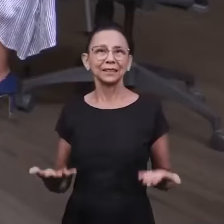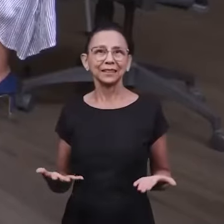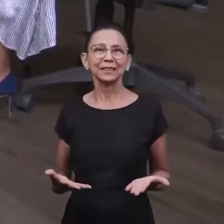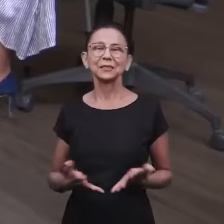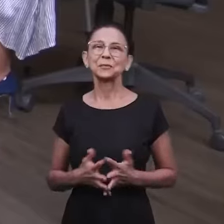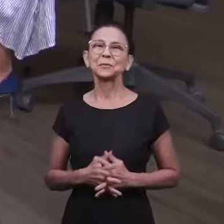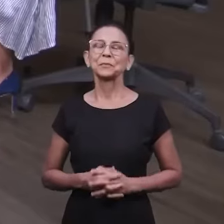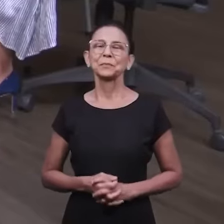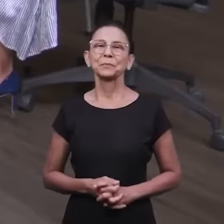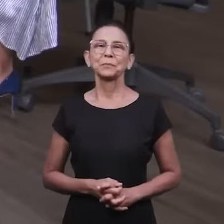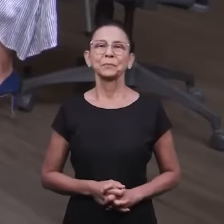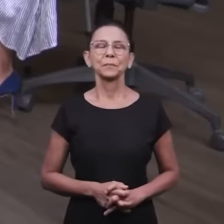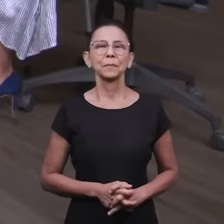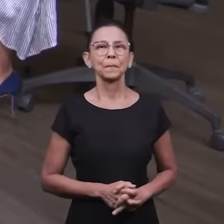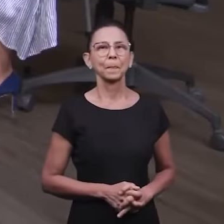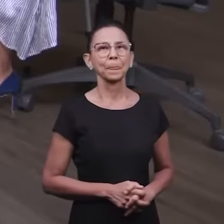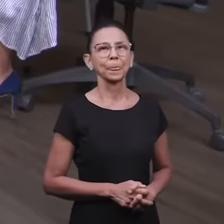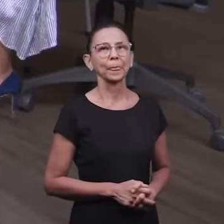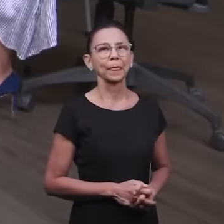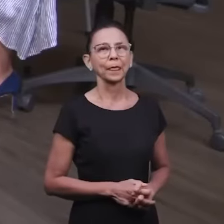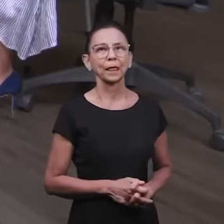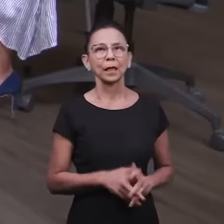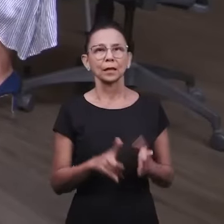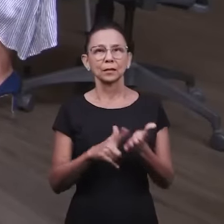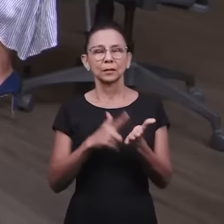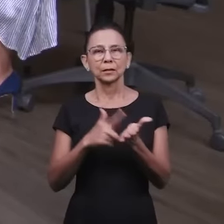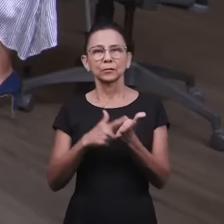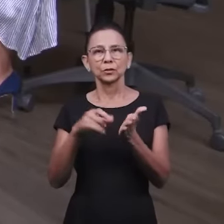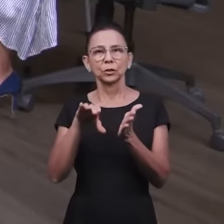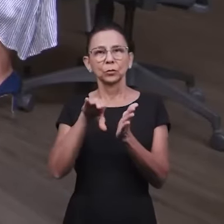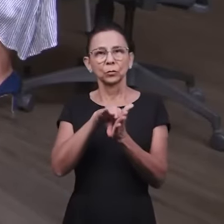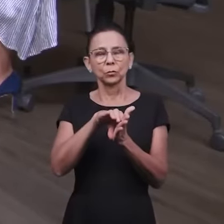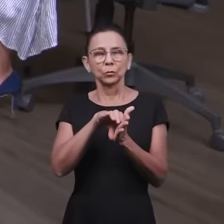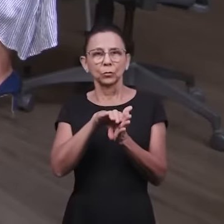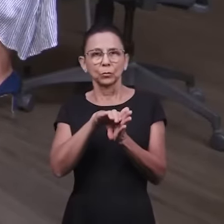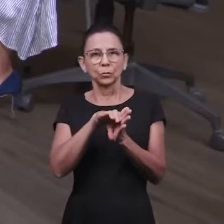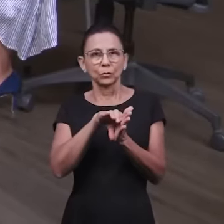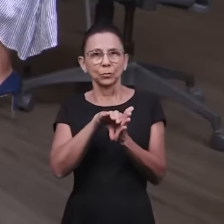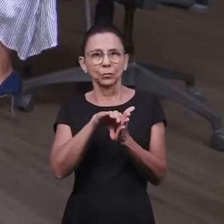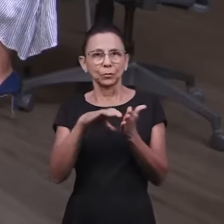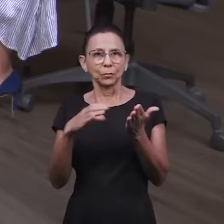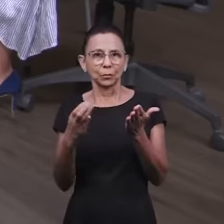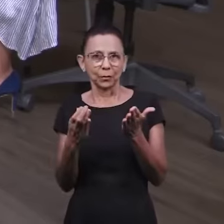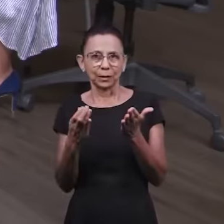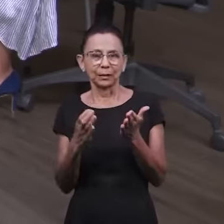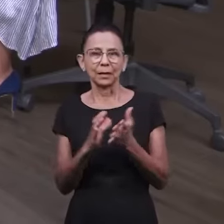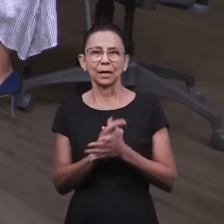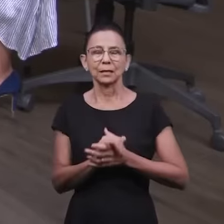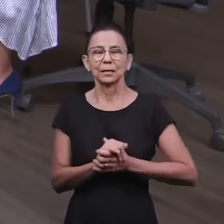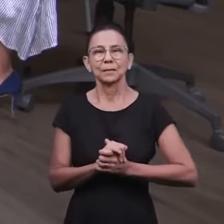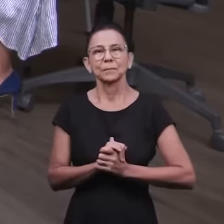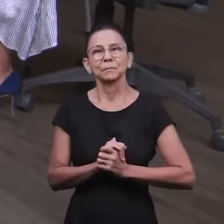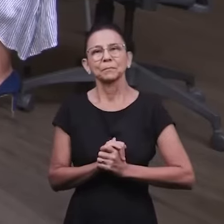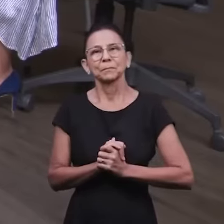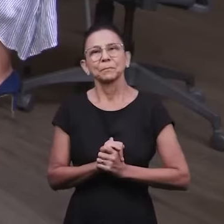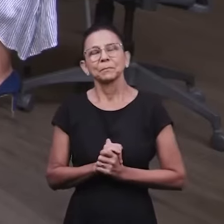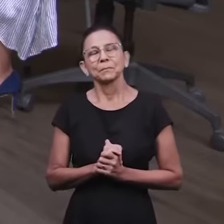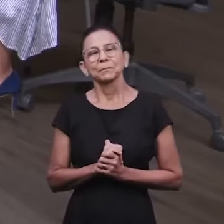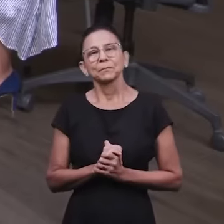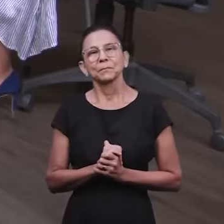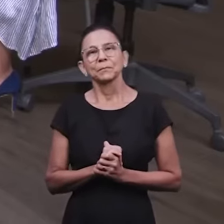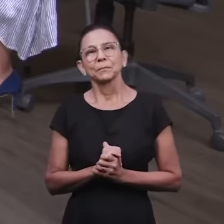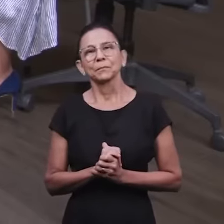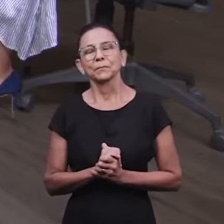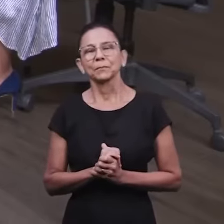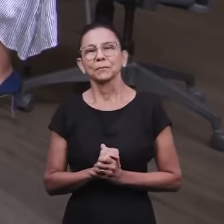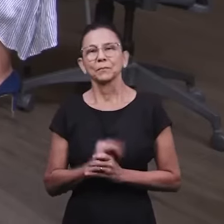tempo, pode falar. Uma coisa interessante, está em Crônicas, no 2º livro. Davi já rei, quer dizer, já